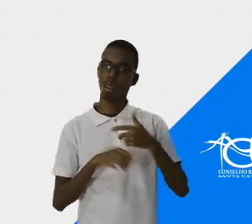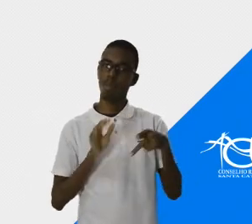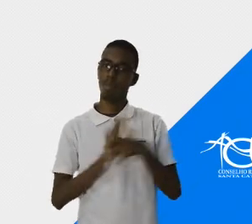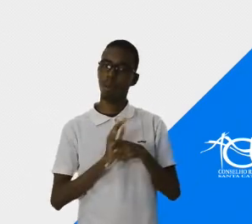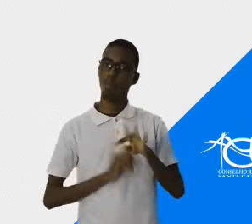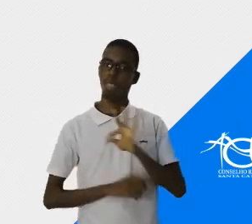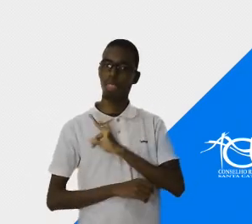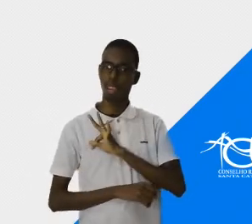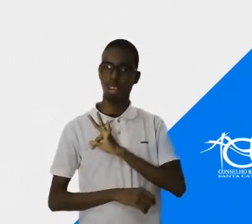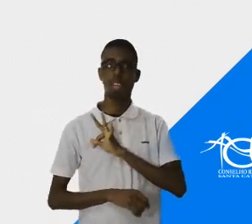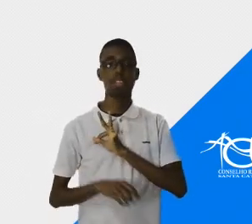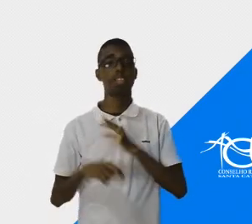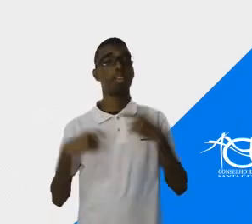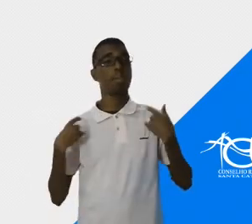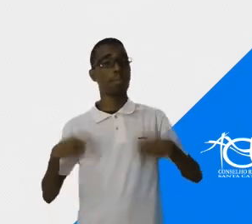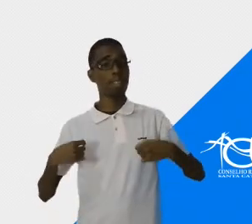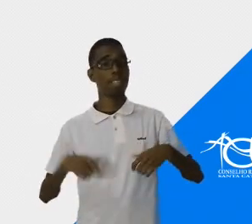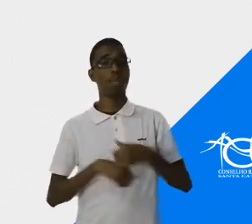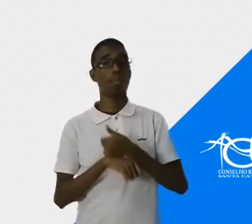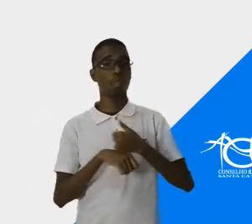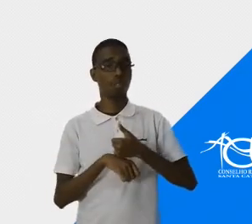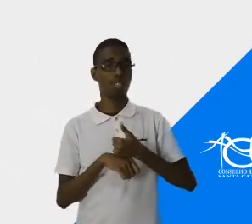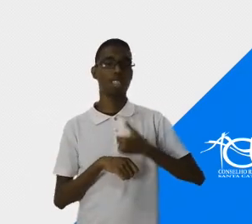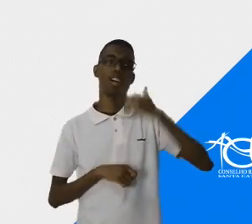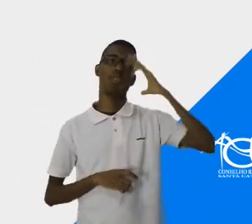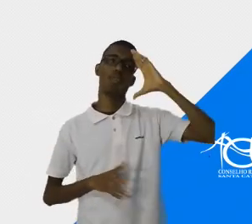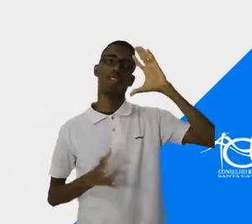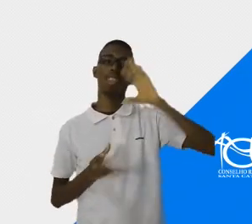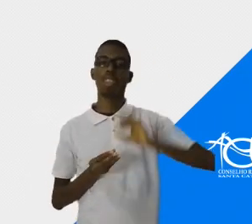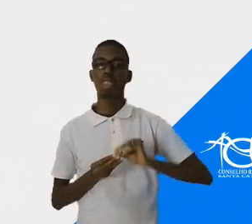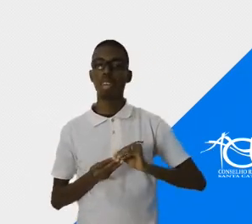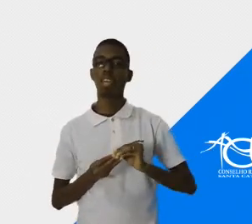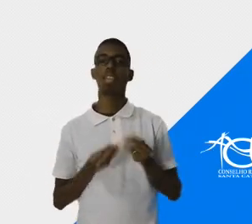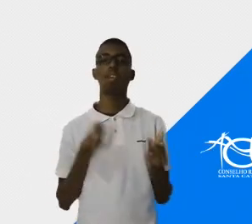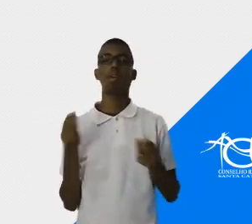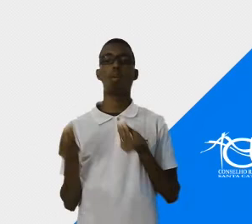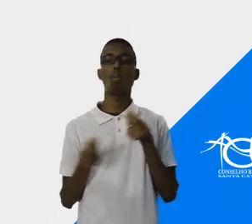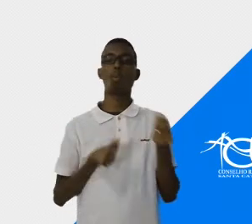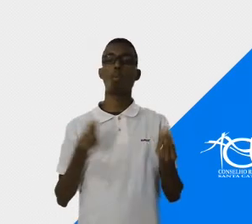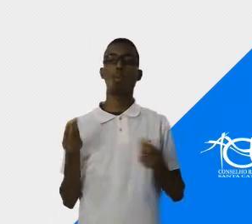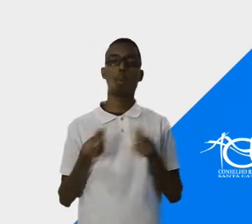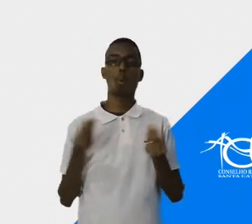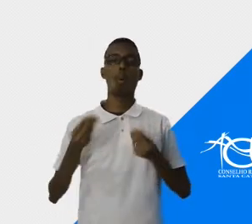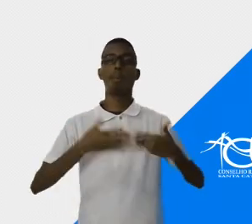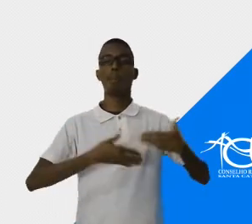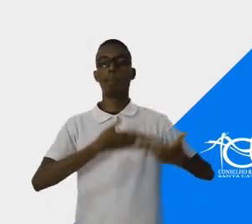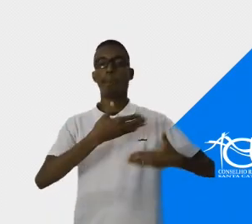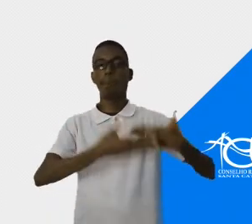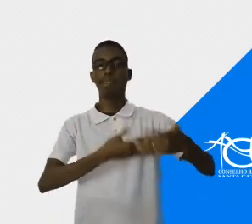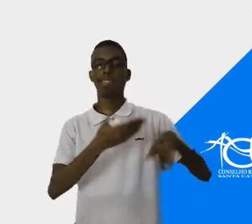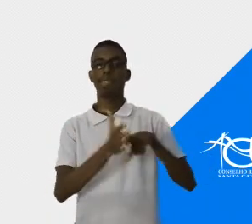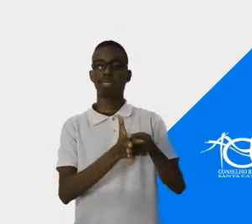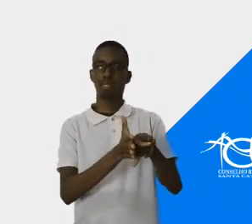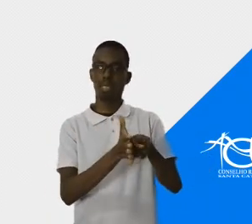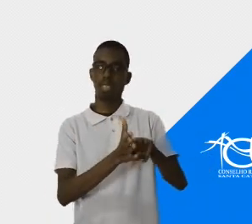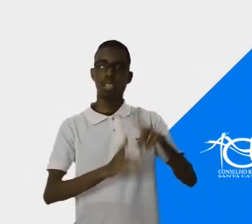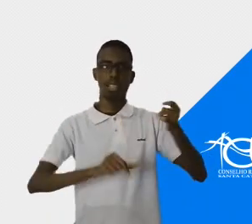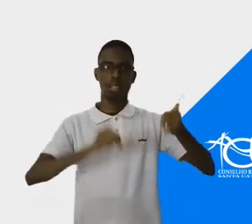ao profissional interpretar, né, integrar informações obtidas dos processos de investigação psicológica, que a gente denomina avaliação